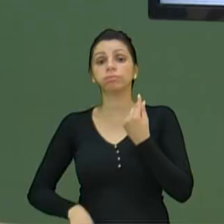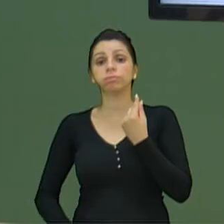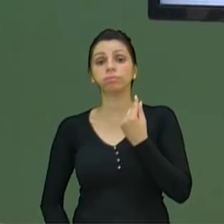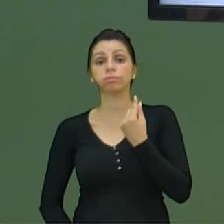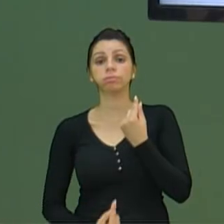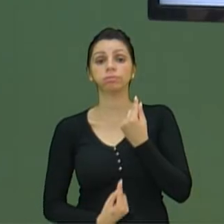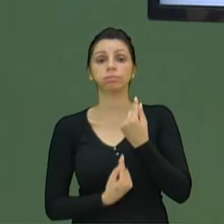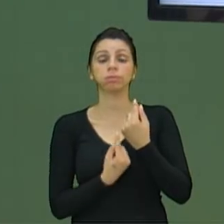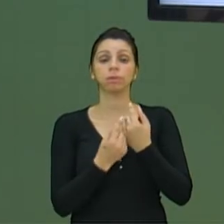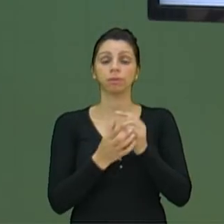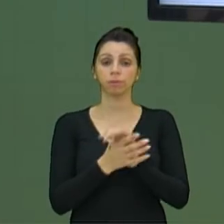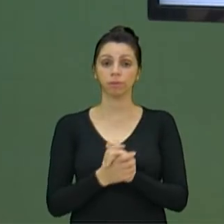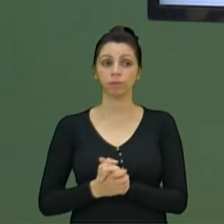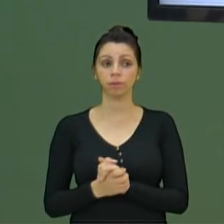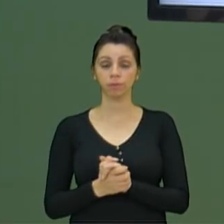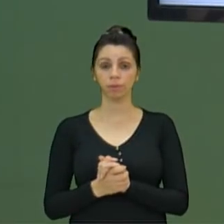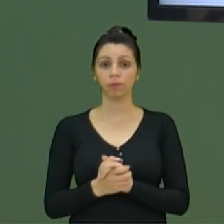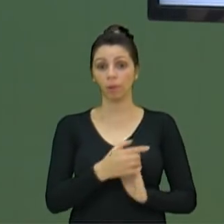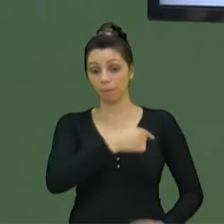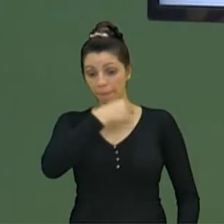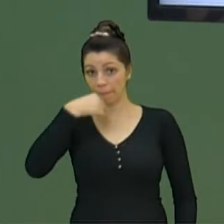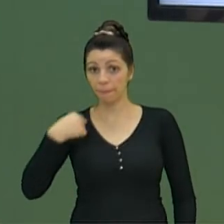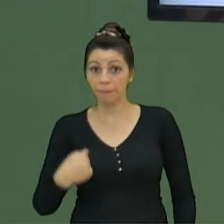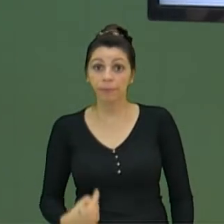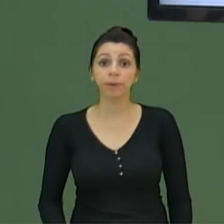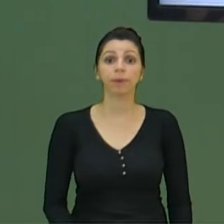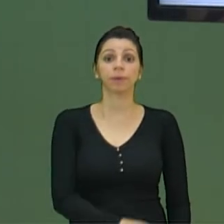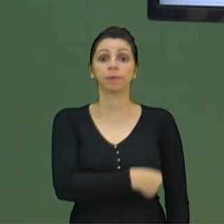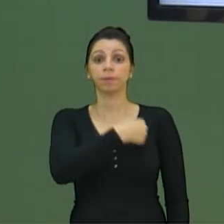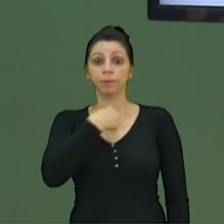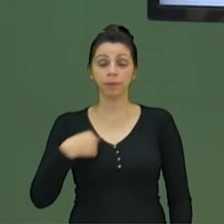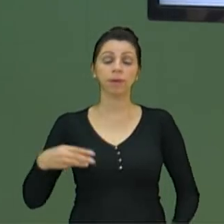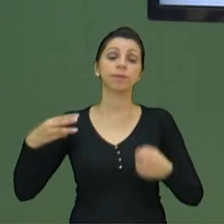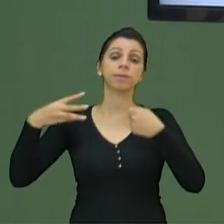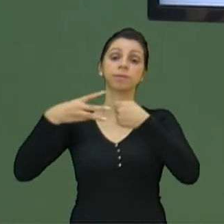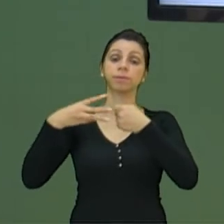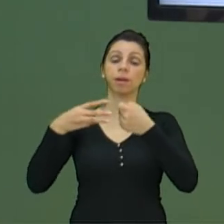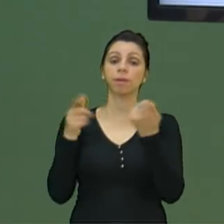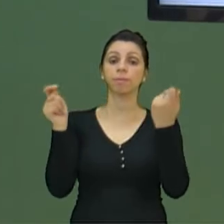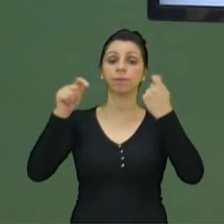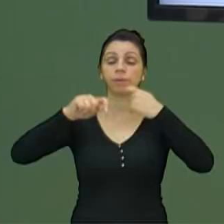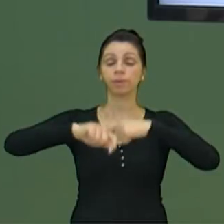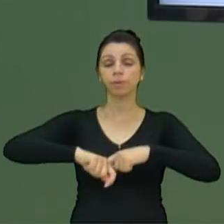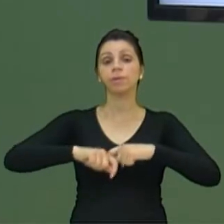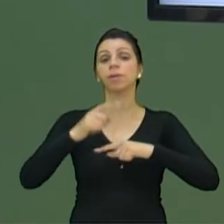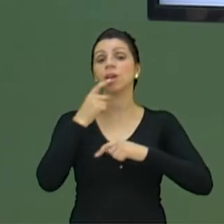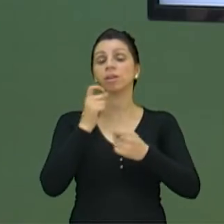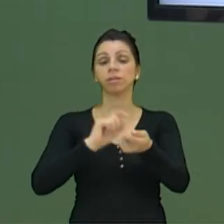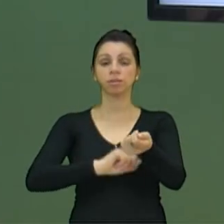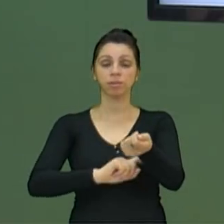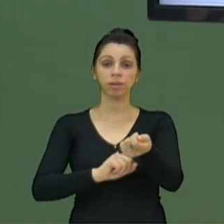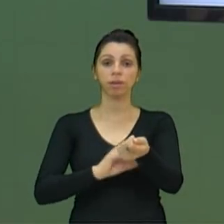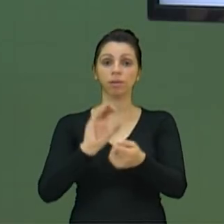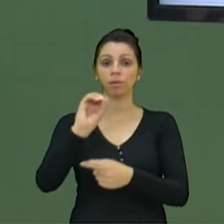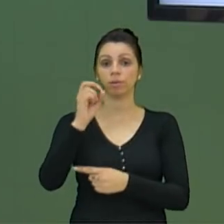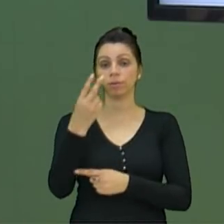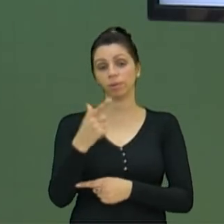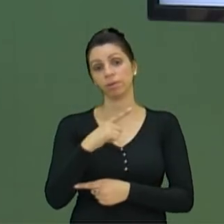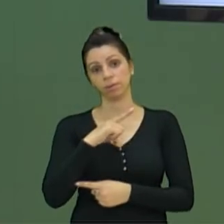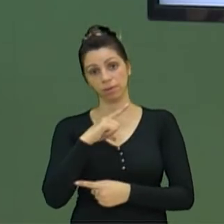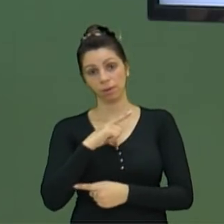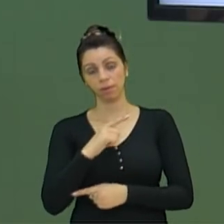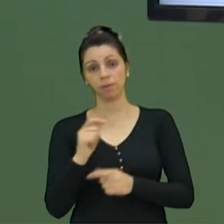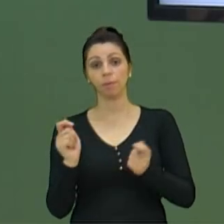todas as partes do corpo para fornecer às células esse sangue, né? Cheio de oxigênio. Então, aqui é